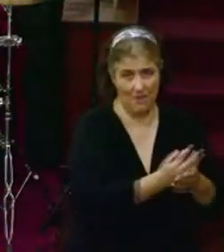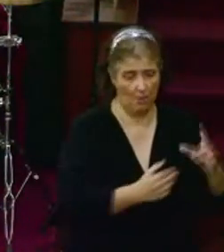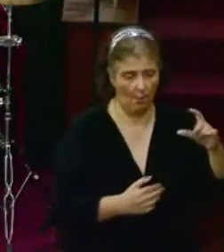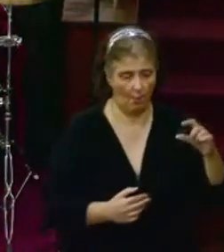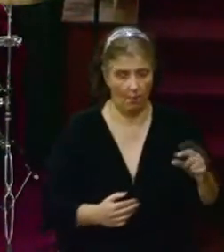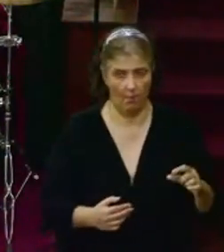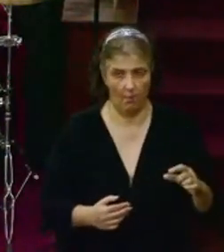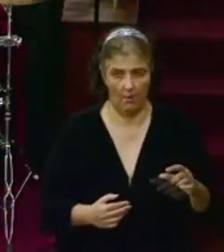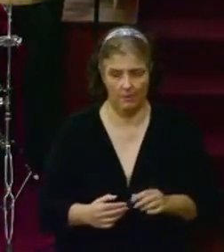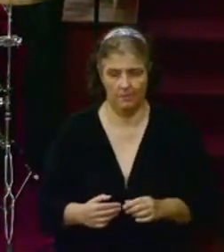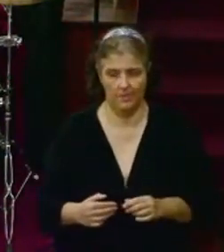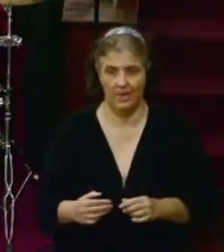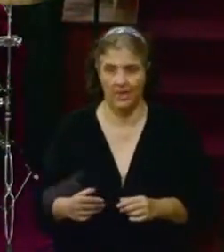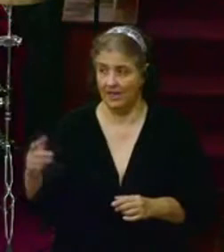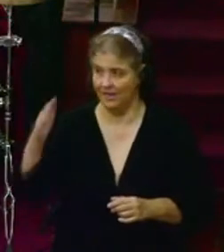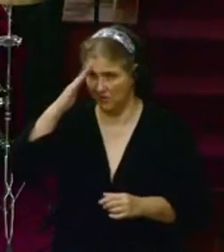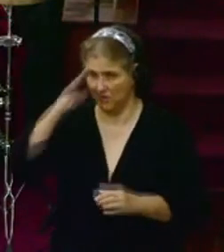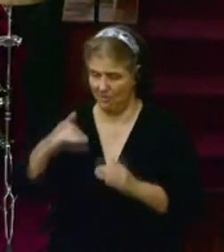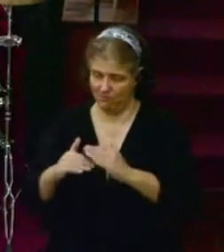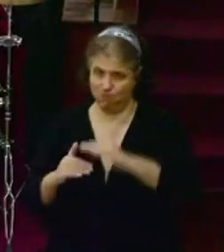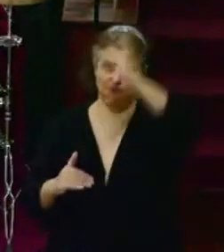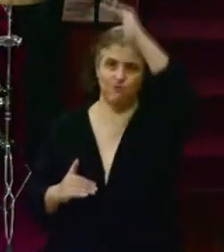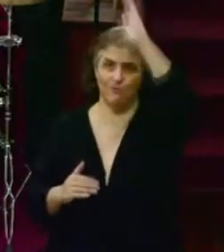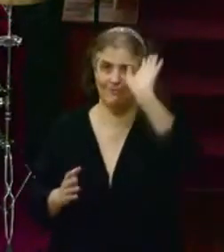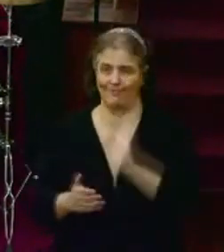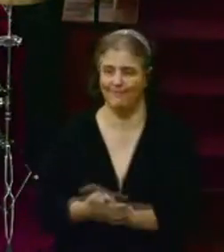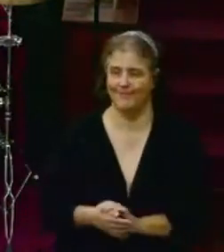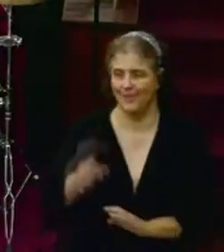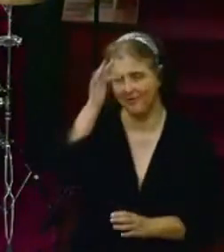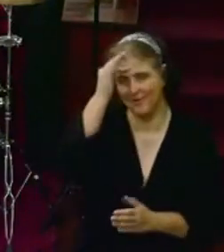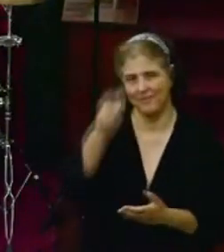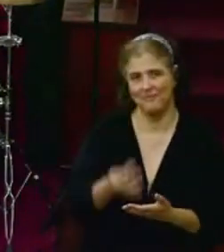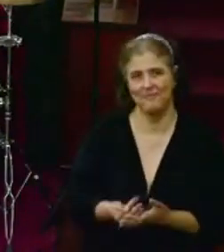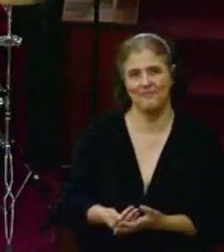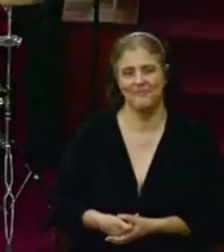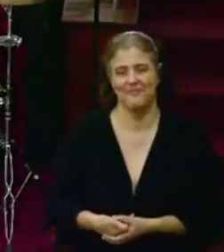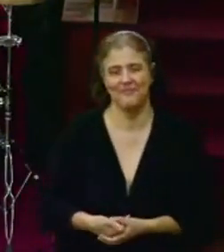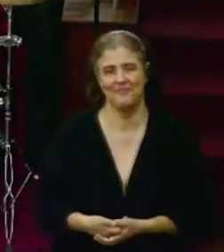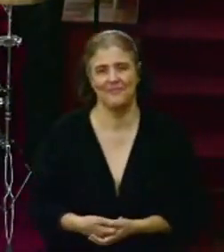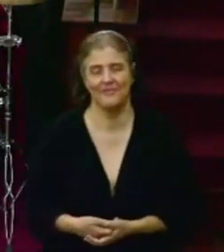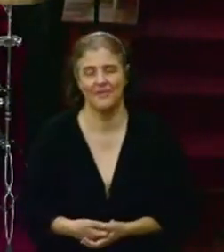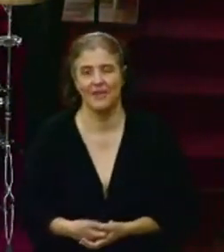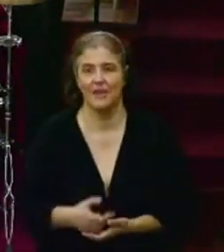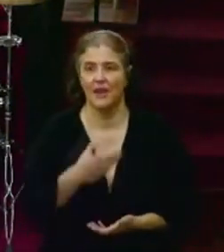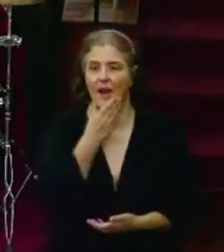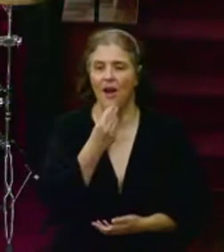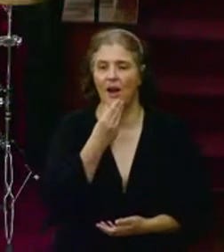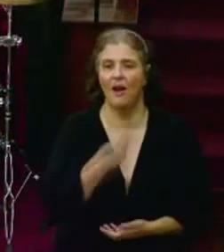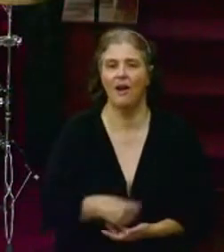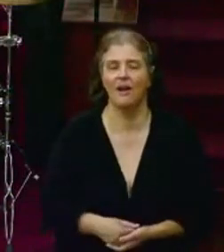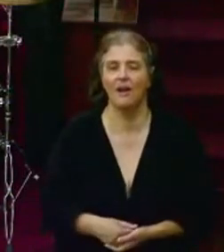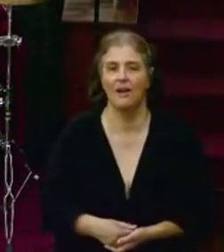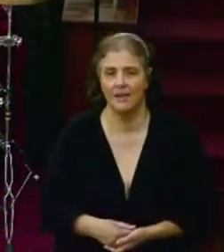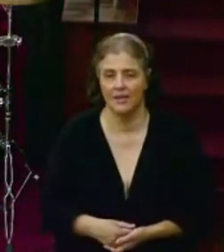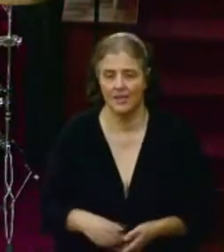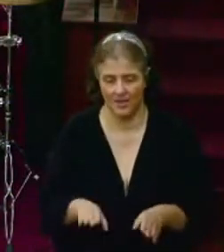samaritana, e um texto também que eu amo muito, paralelamente a este, é aquela mulher, Ciro, lembram? Ela está com a filha